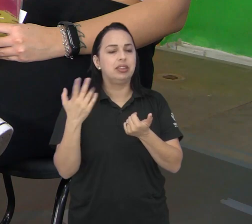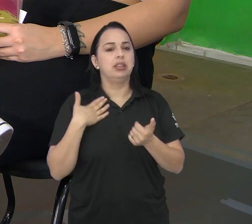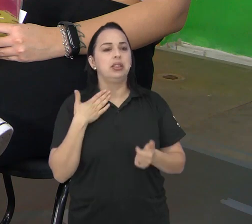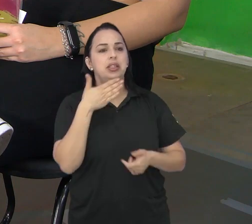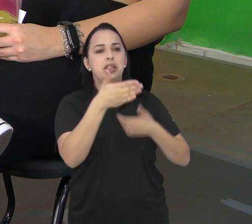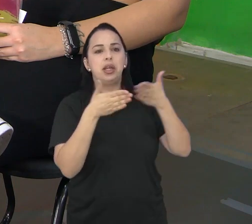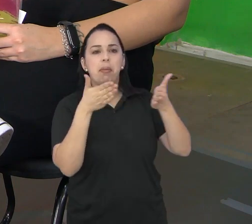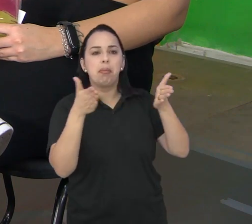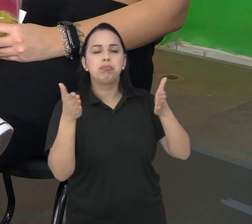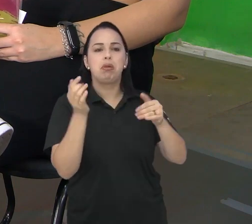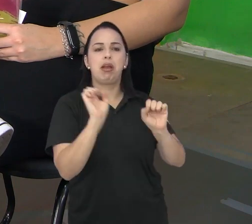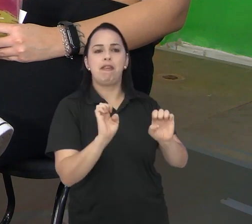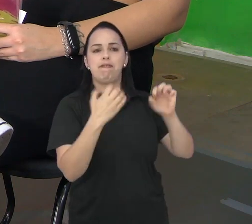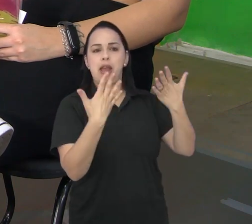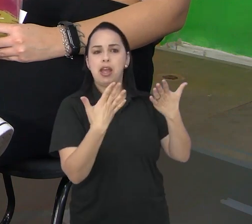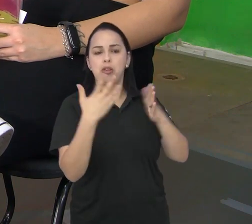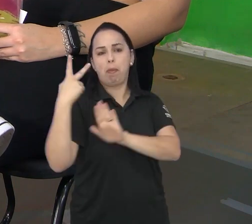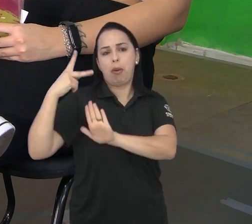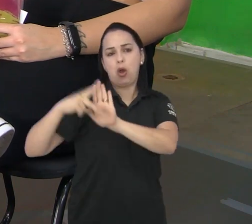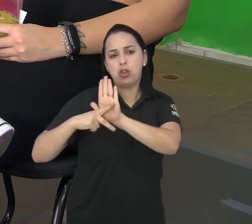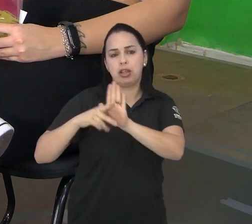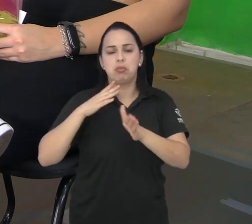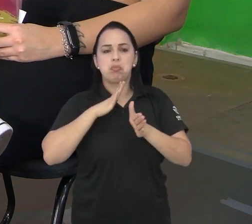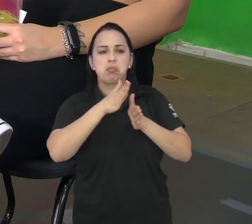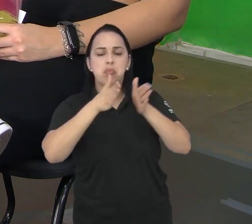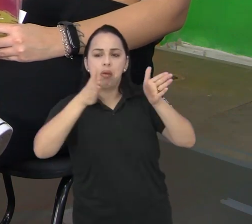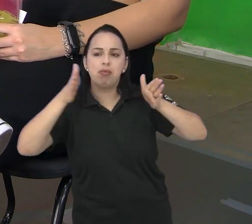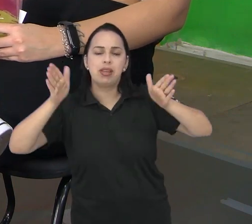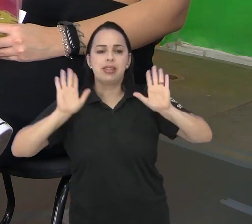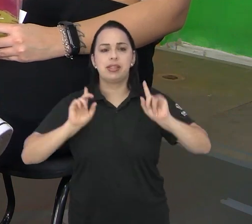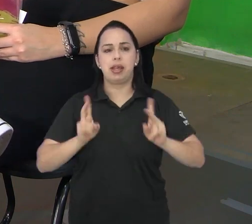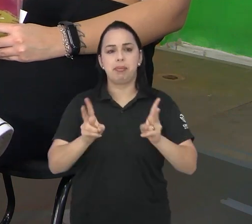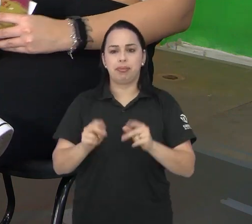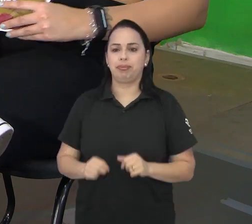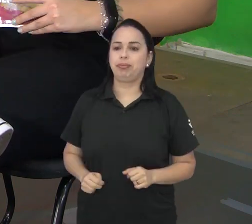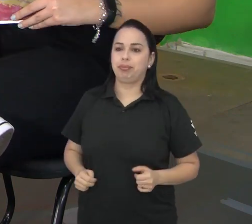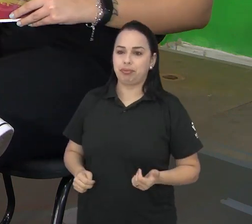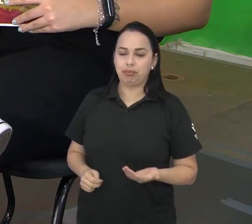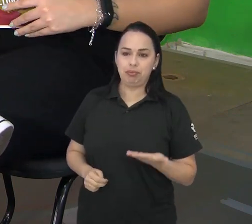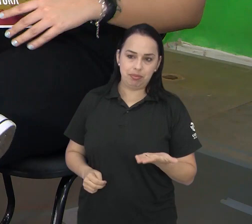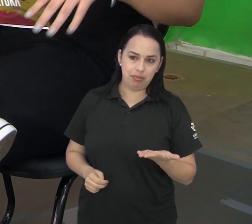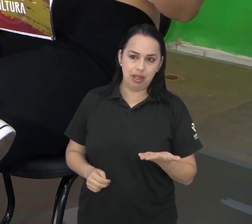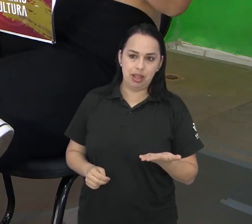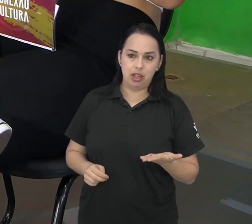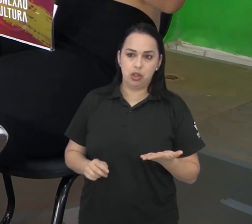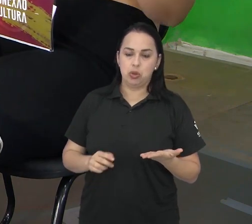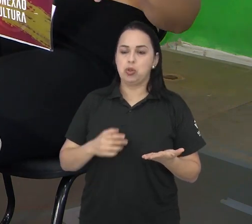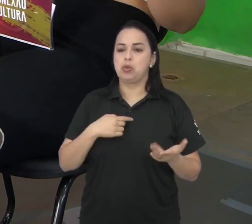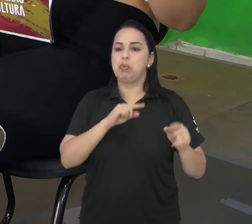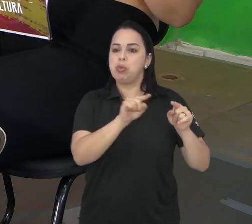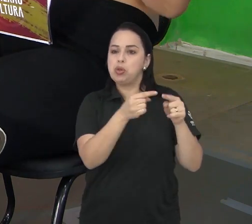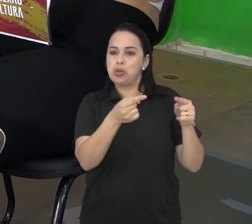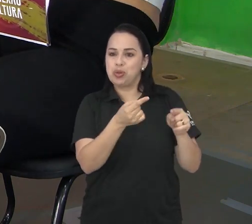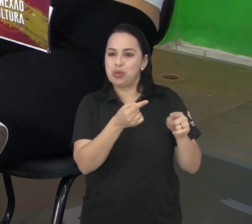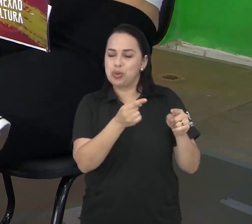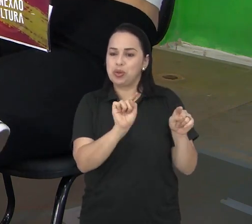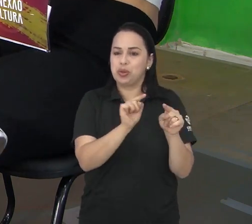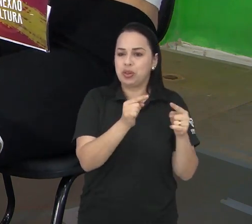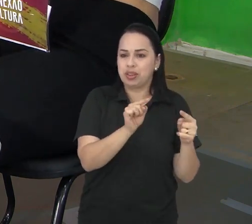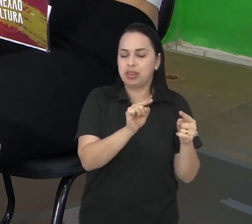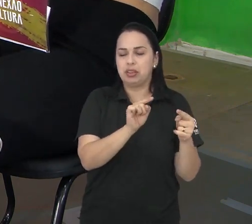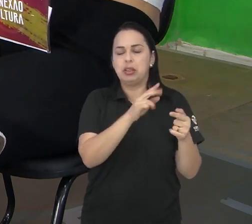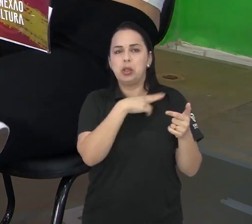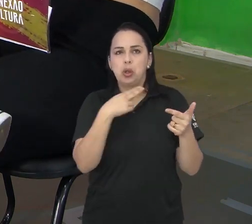Em eventos e tal, então a gente estava circulando em todos os lugares. E desses outros músicos que você conheceu lá,